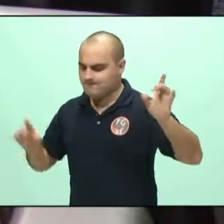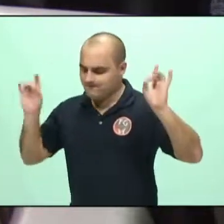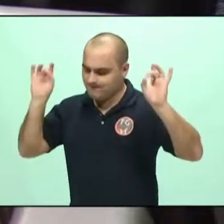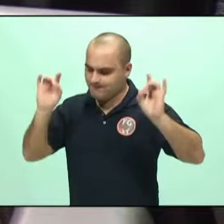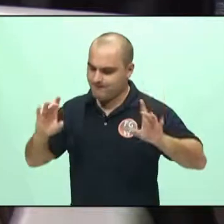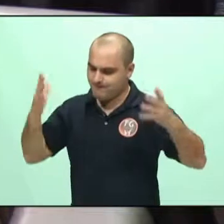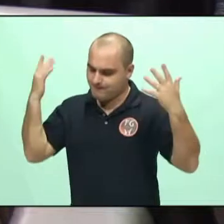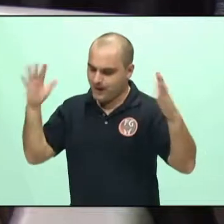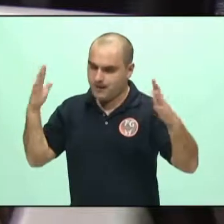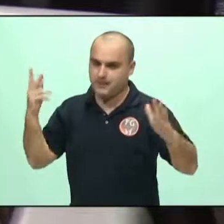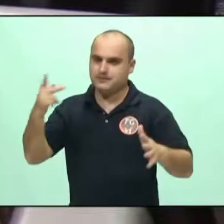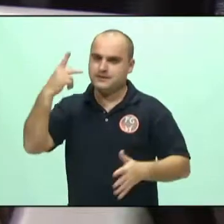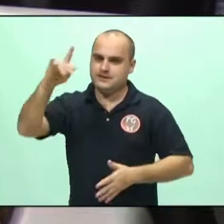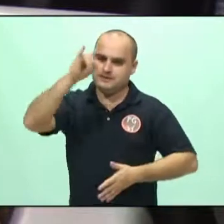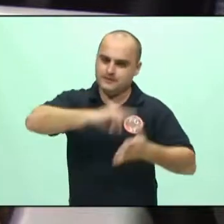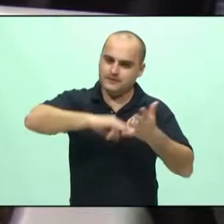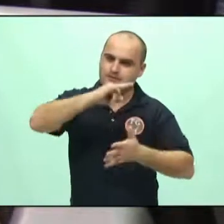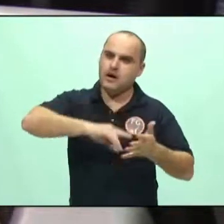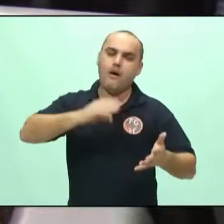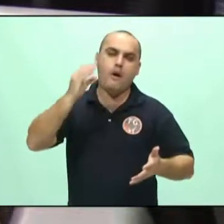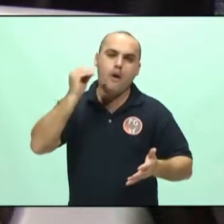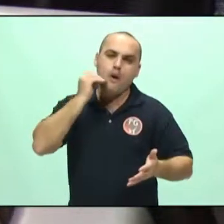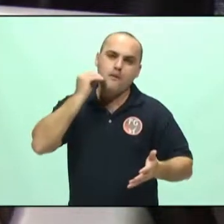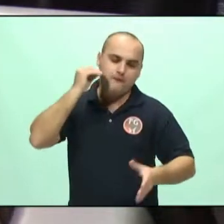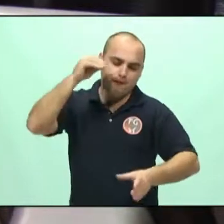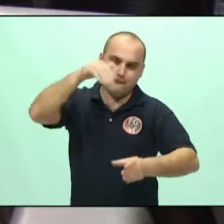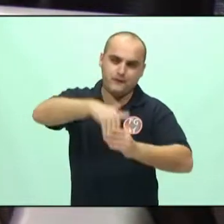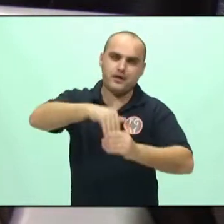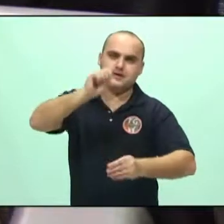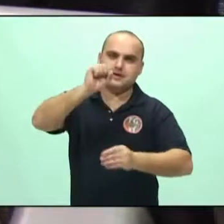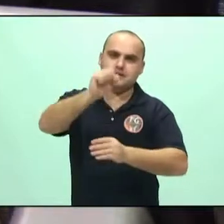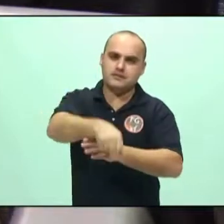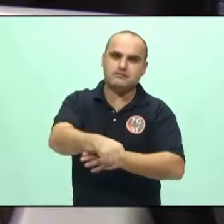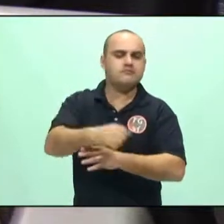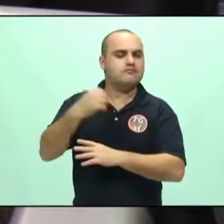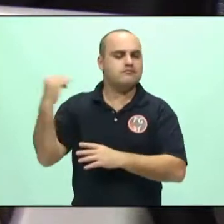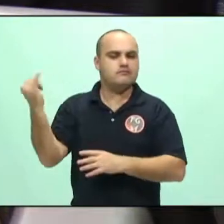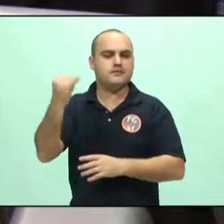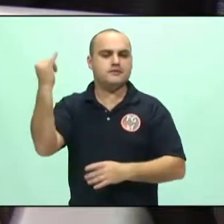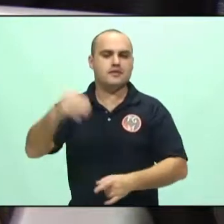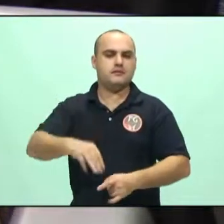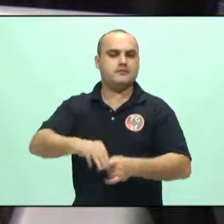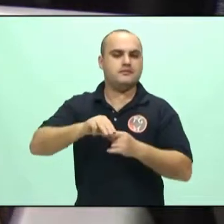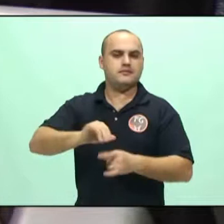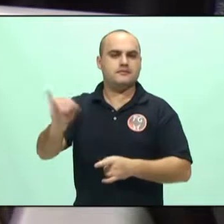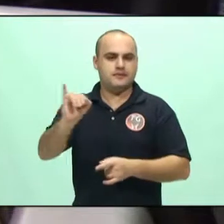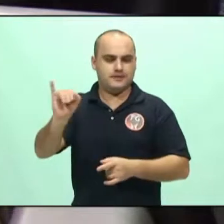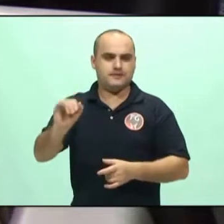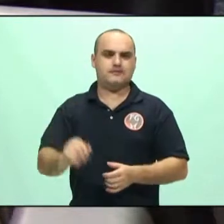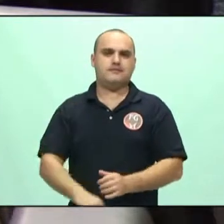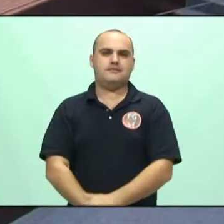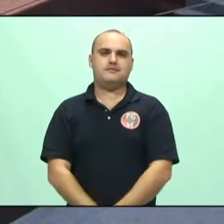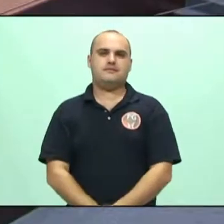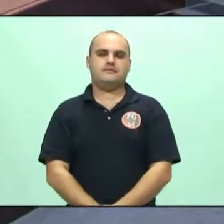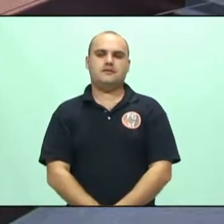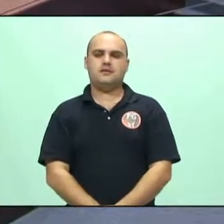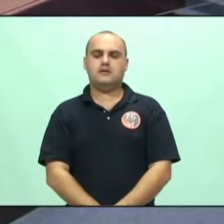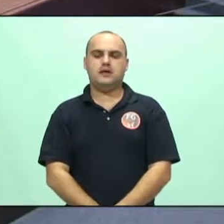nós é obviamente Voltaremos favorável e vai ser De grande valia para o nosso município de Itajaí